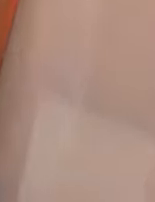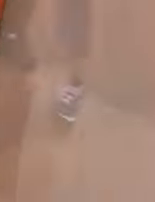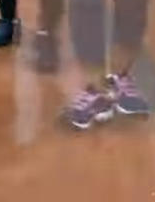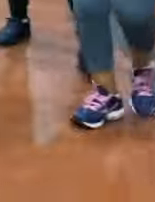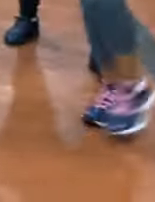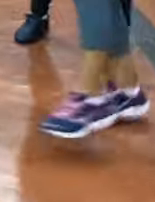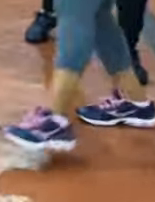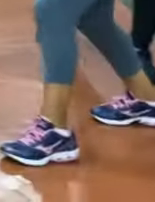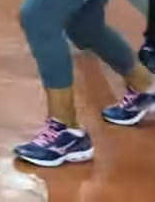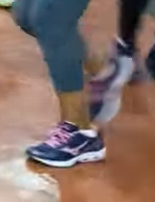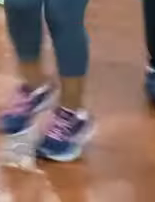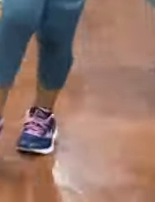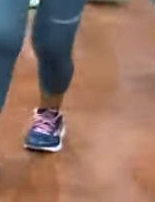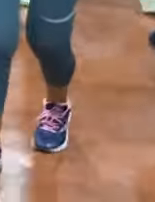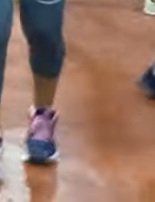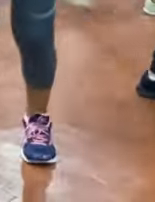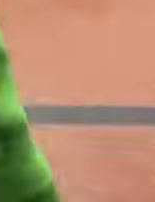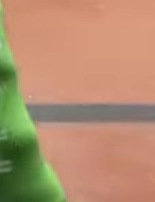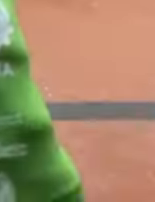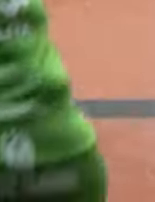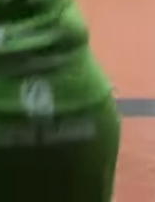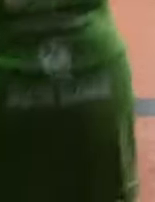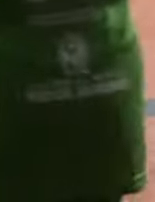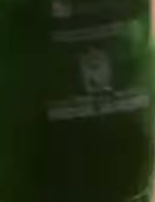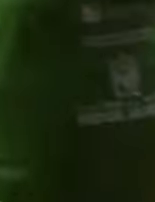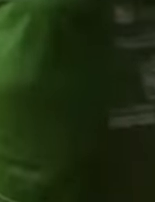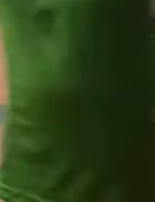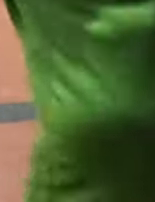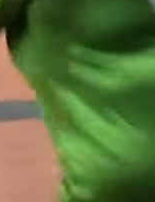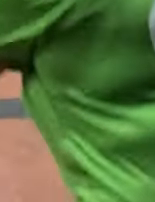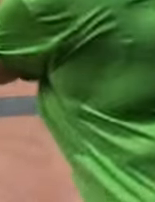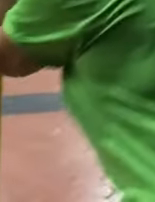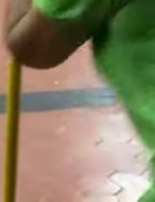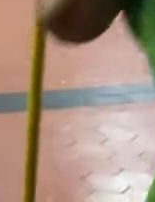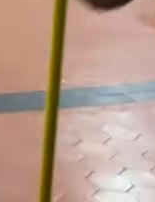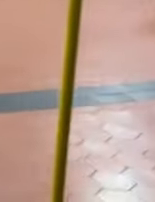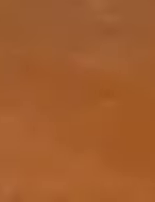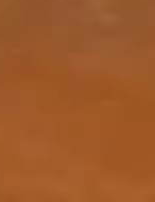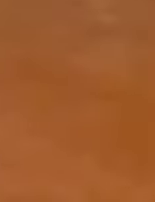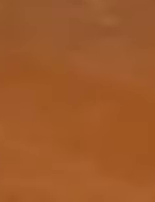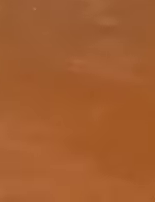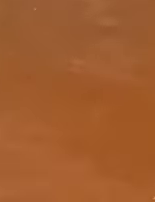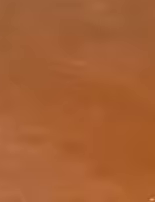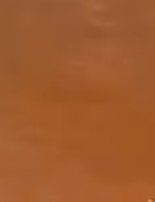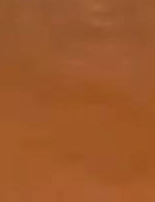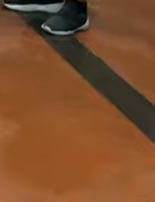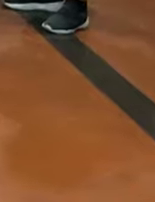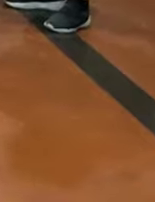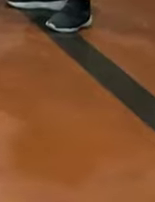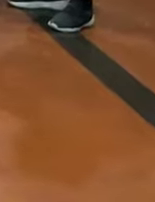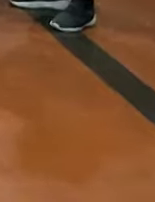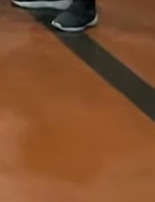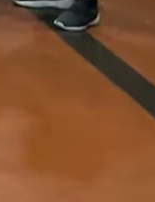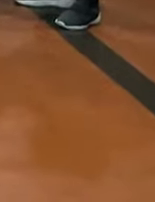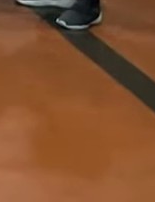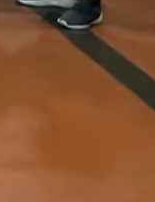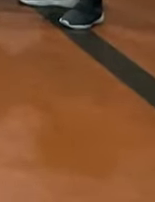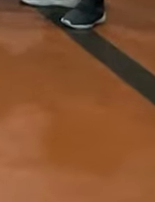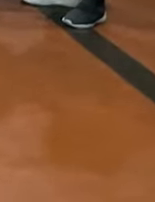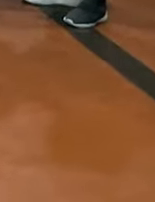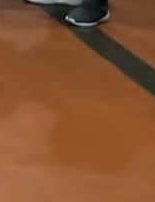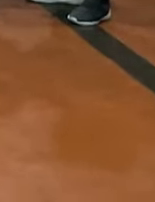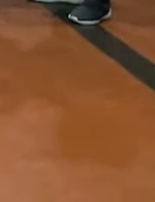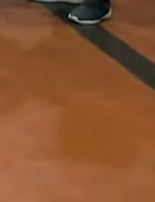E o projeto 60+ Reabilita abre vagas para atividades físicas e de reabilitação. O Bom Dia Alerj